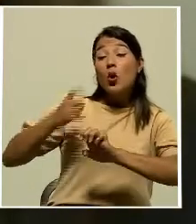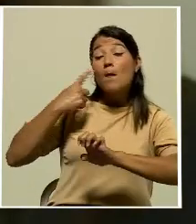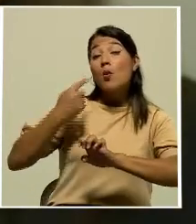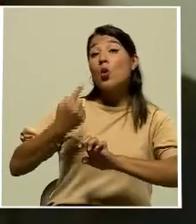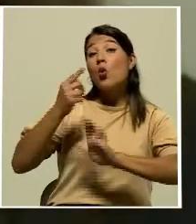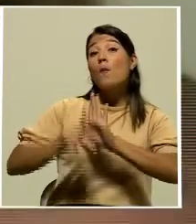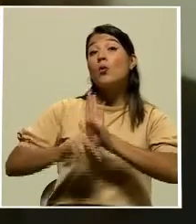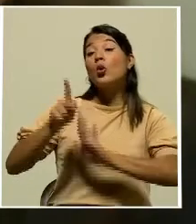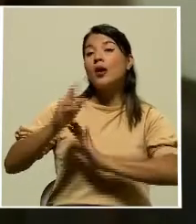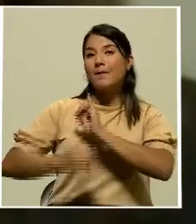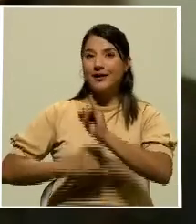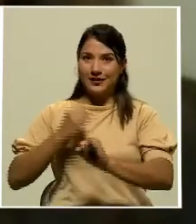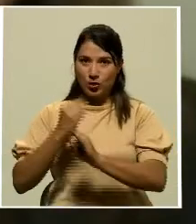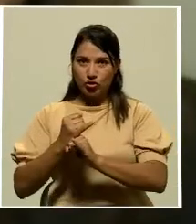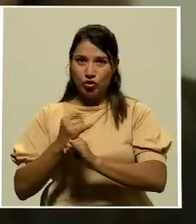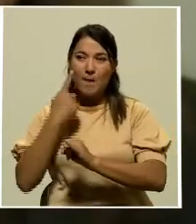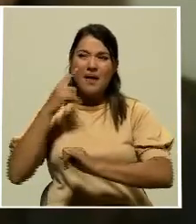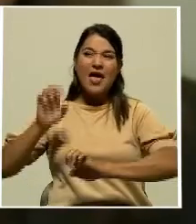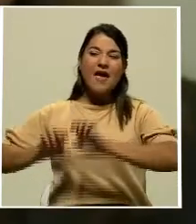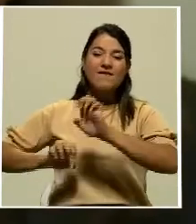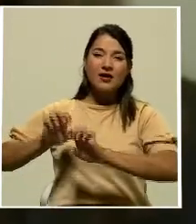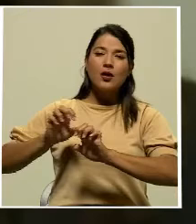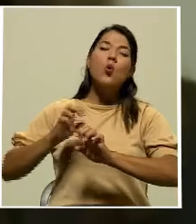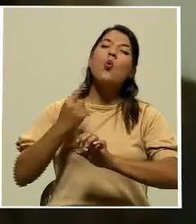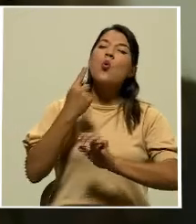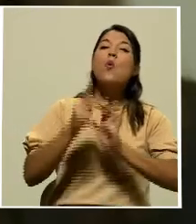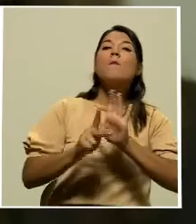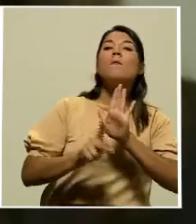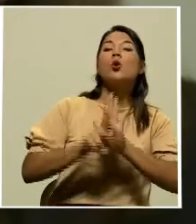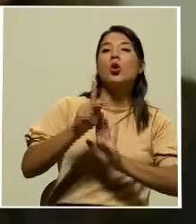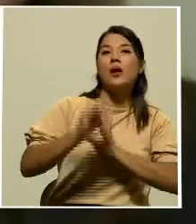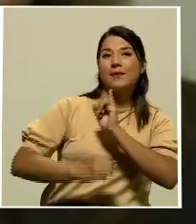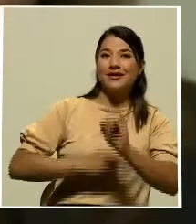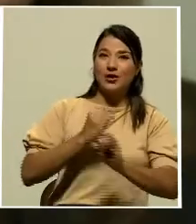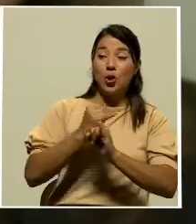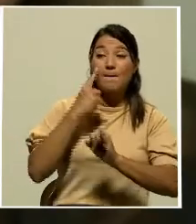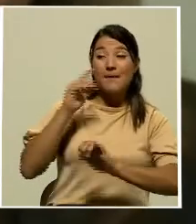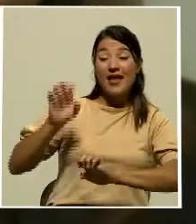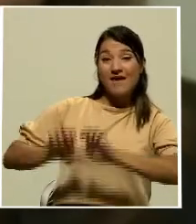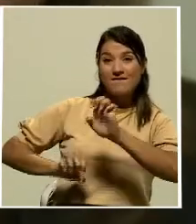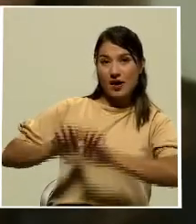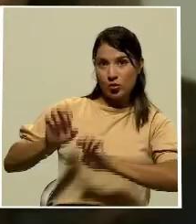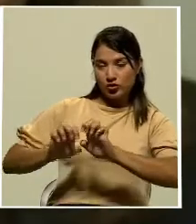de estudantes. Não, é um programa internacional, chama a sigla, não, em inglês